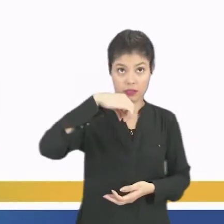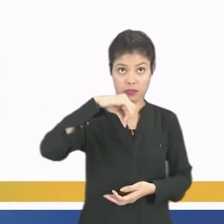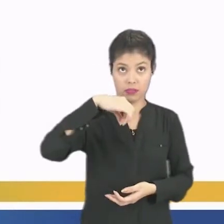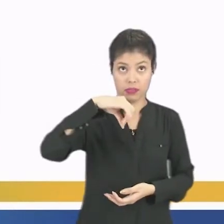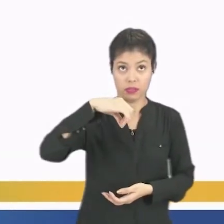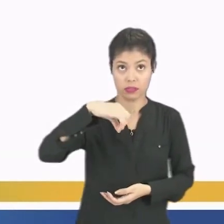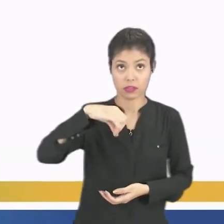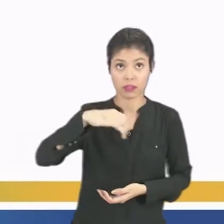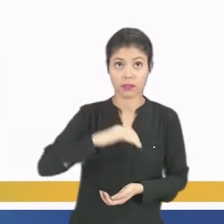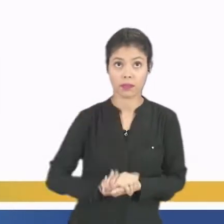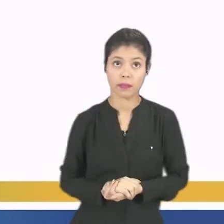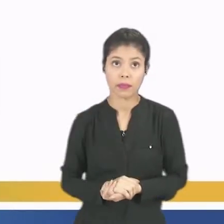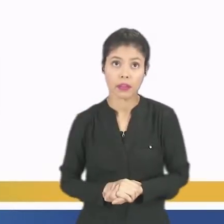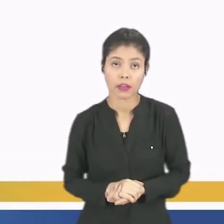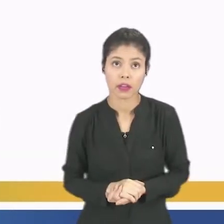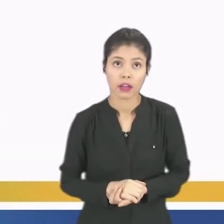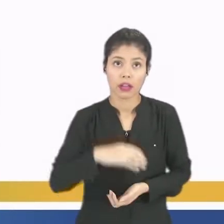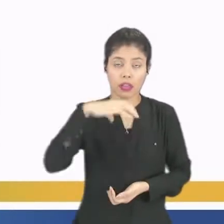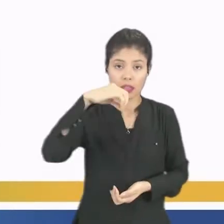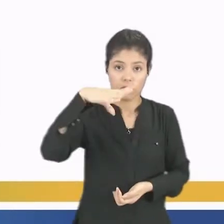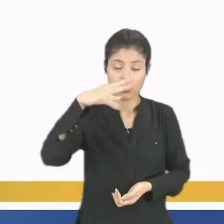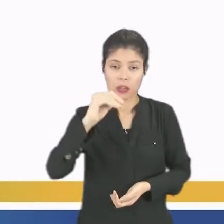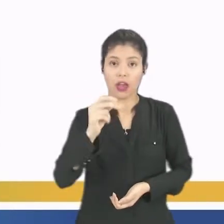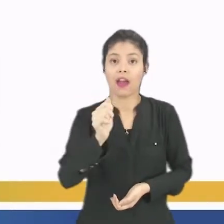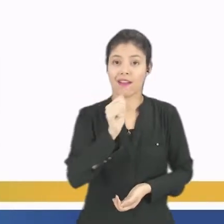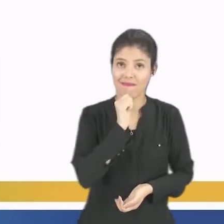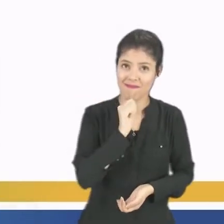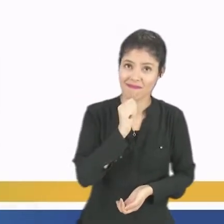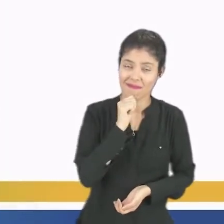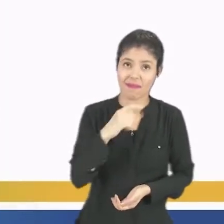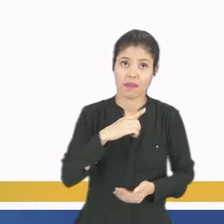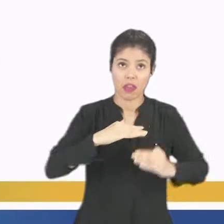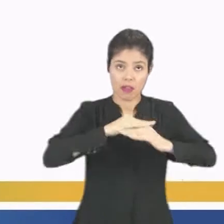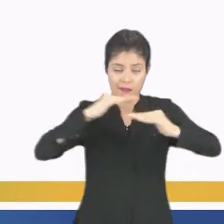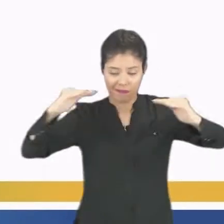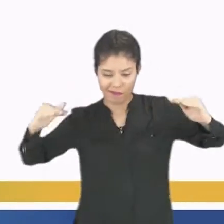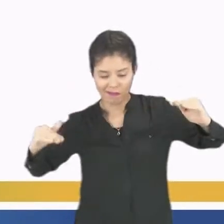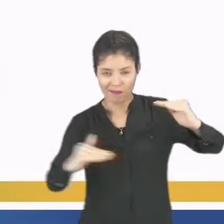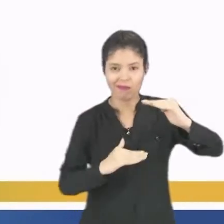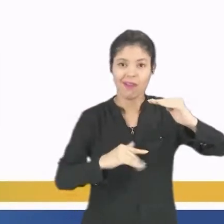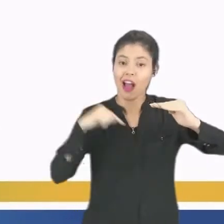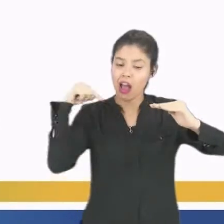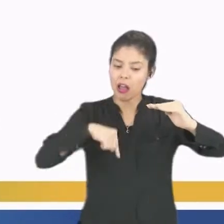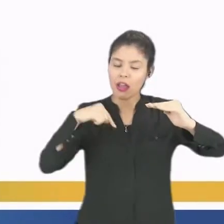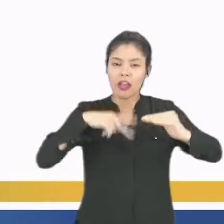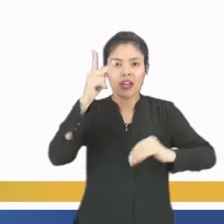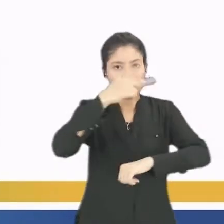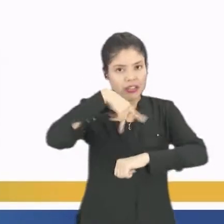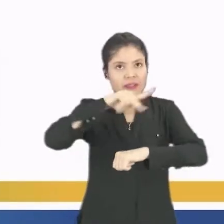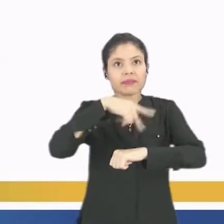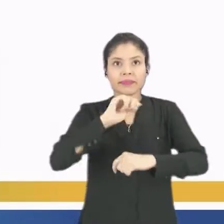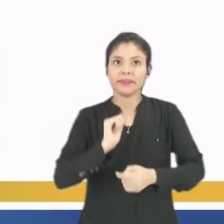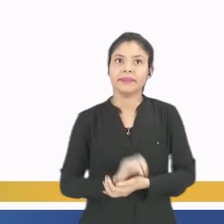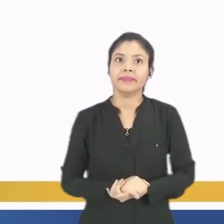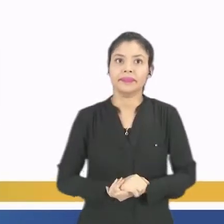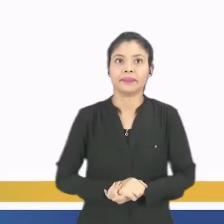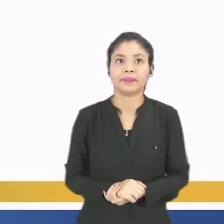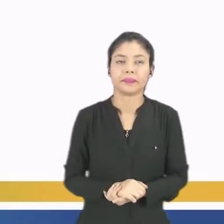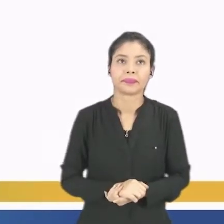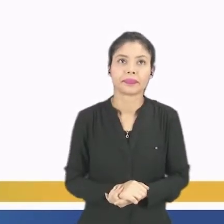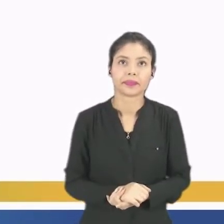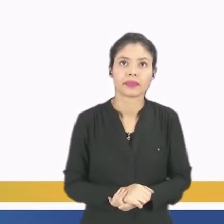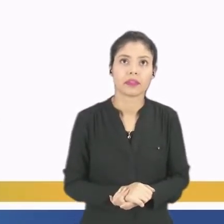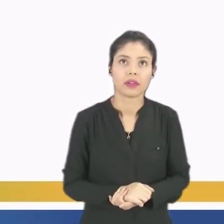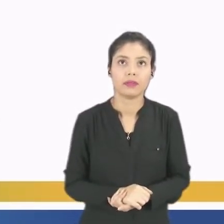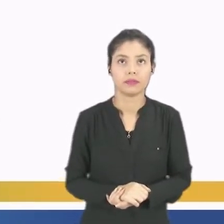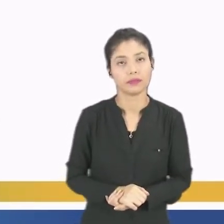posição. Isso significa que a gente vai ter muita desigualdade de gênero aqui no nosso país, tá? E